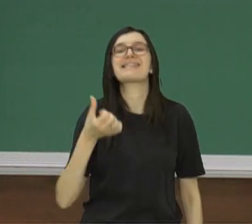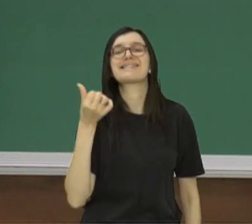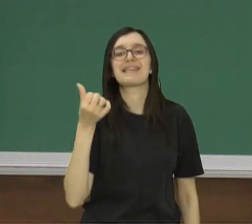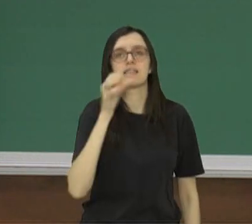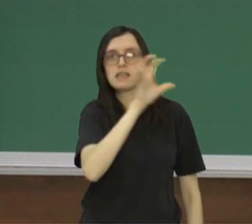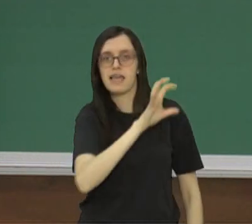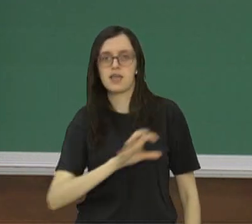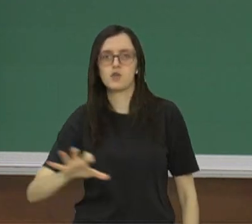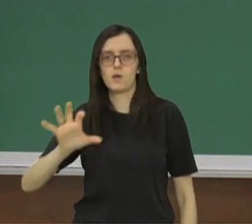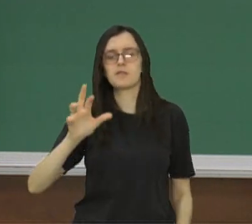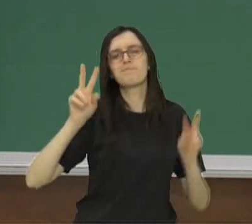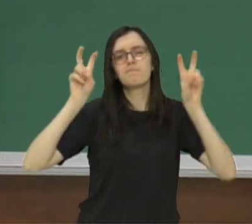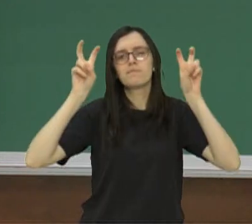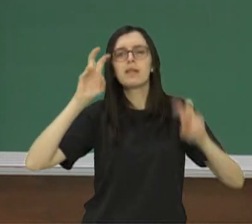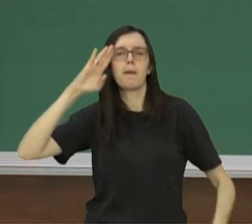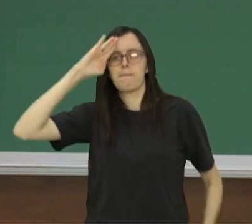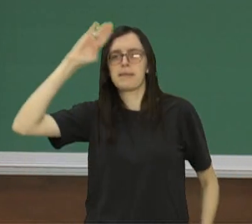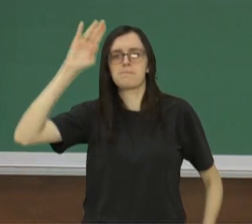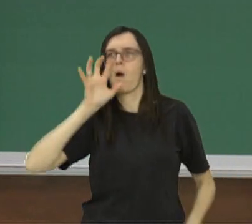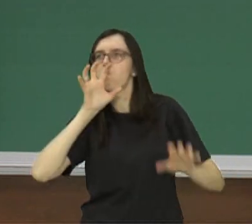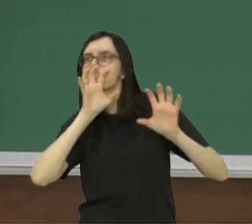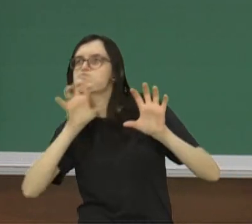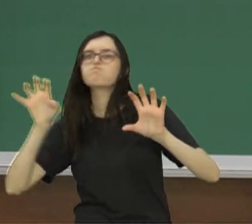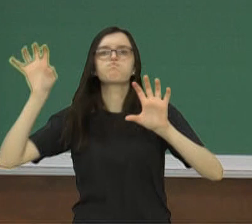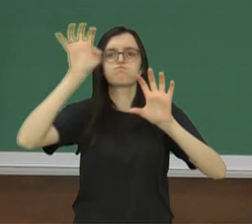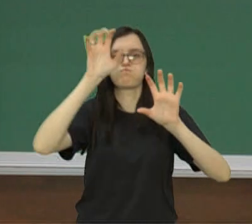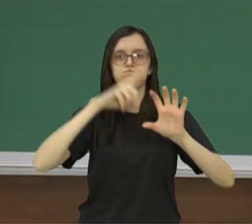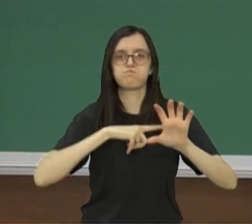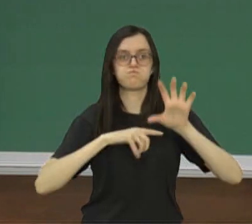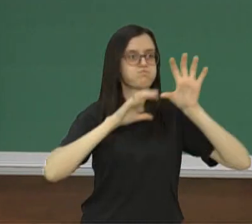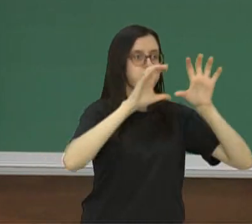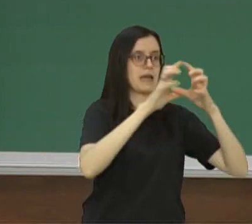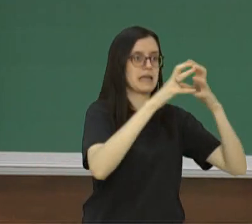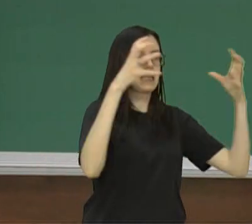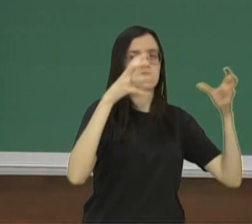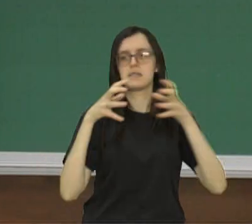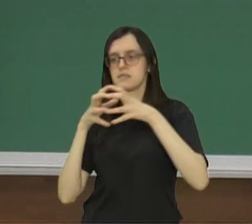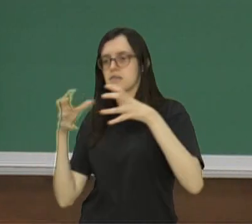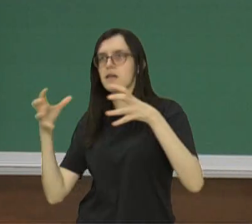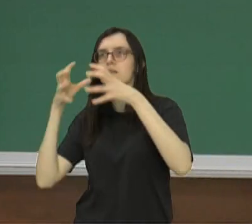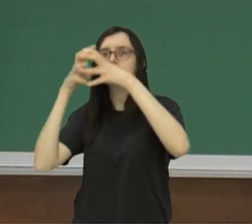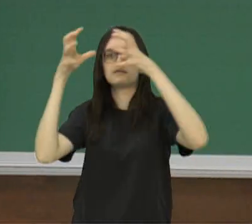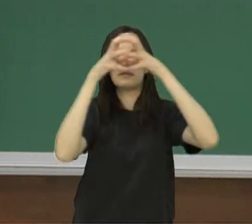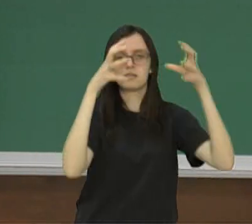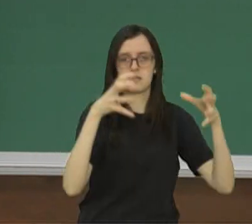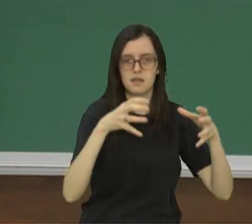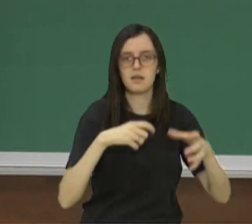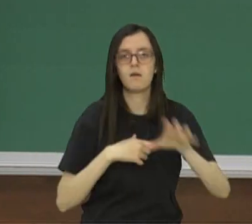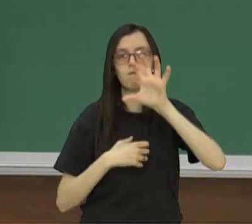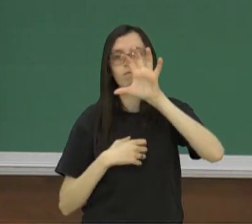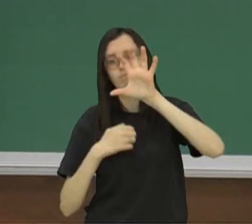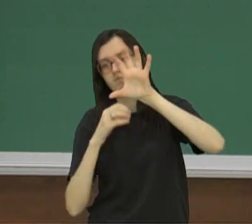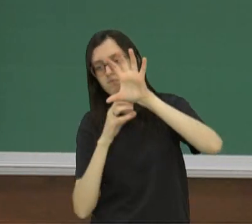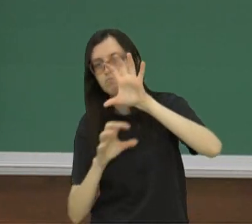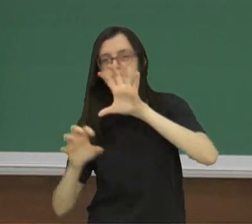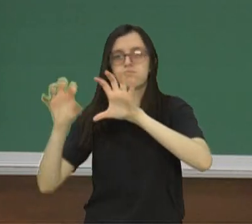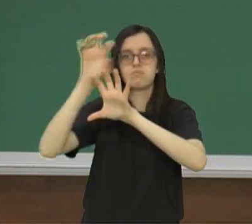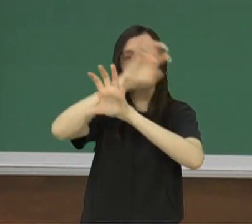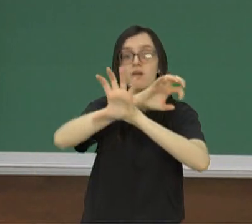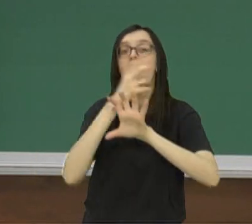regiões intermediárias. Dentro dessas 6 regiões intermediárias, eu consigo ter 29